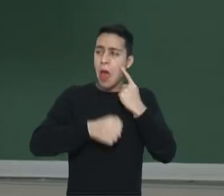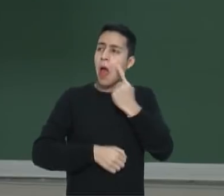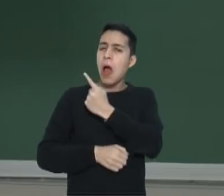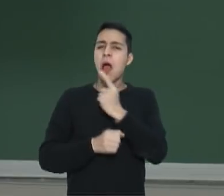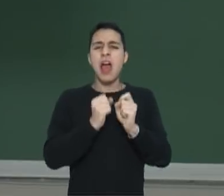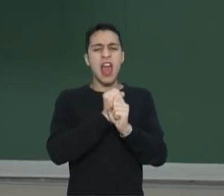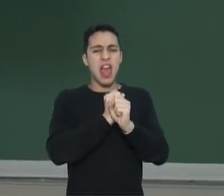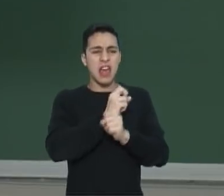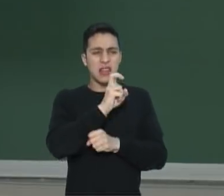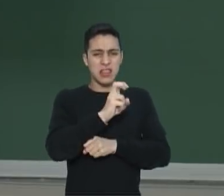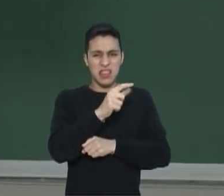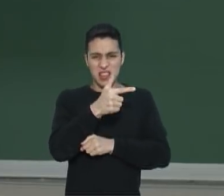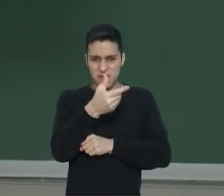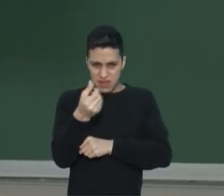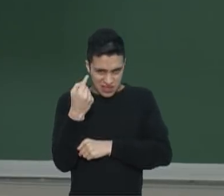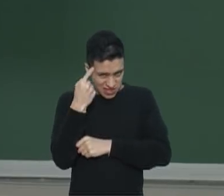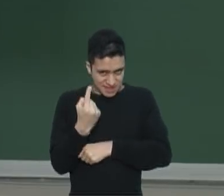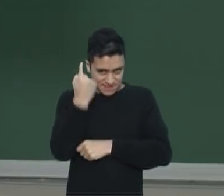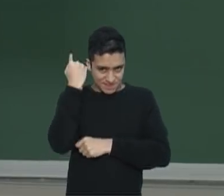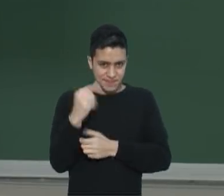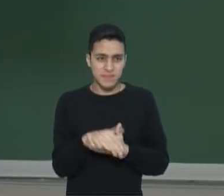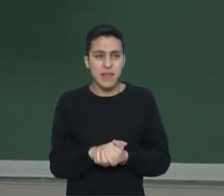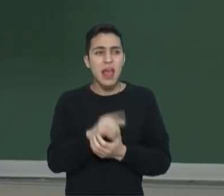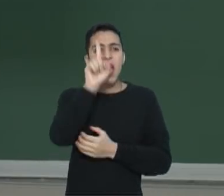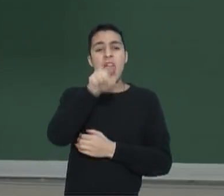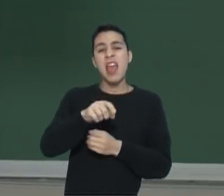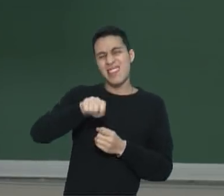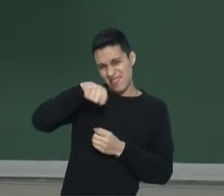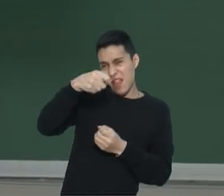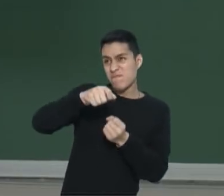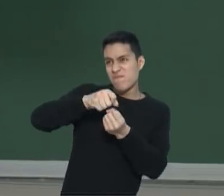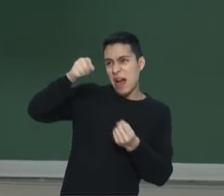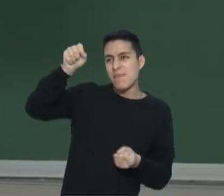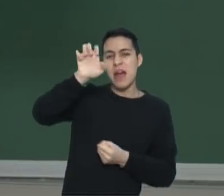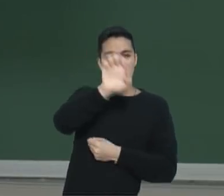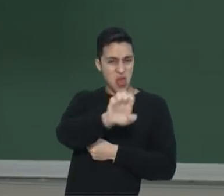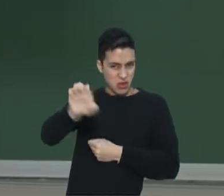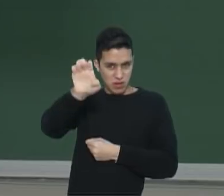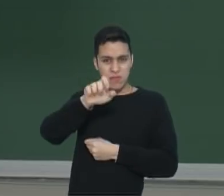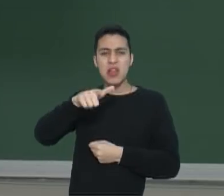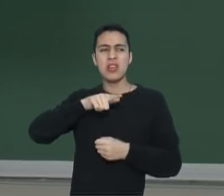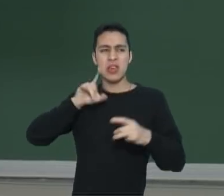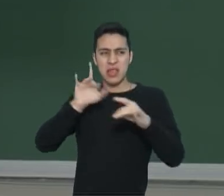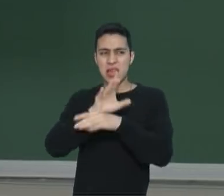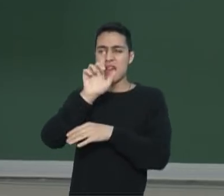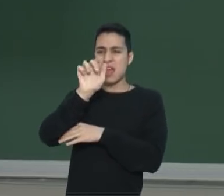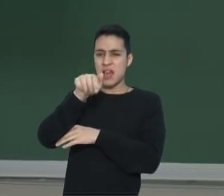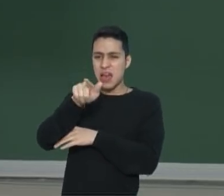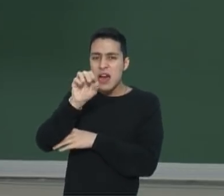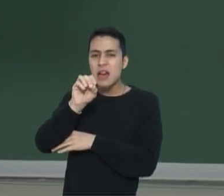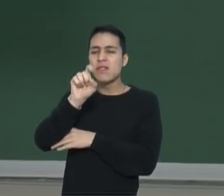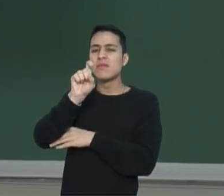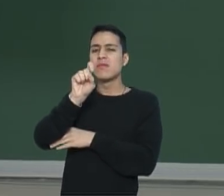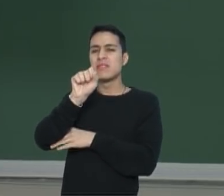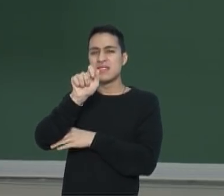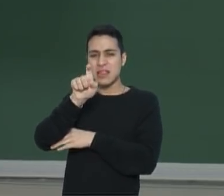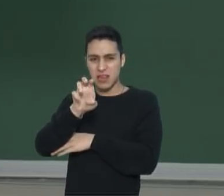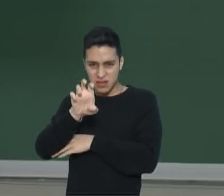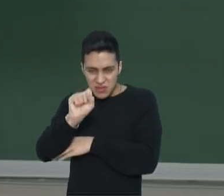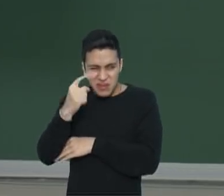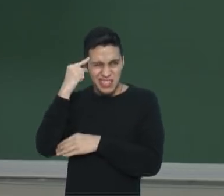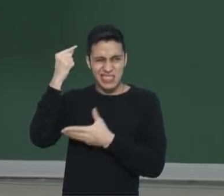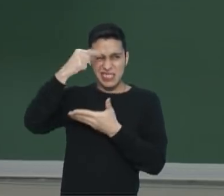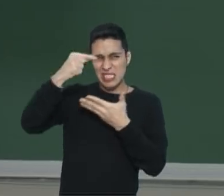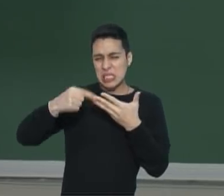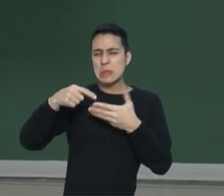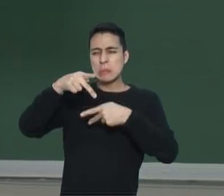de 526. Aqui é o mapa da Europa e a gente vai ter os anglo-saxões, né, francos, burgúndios,